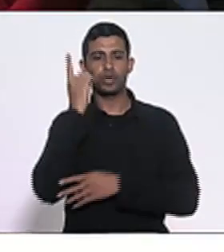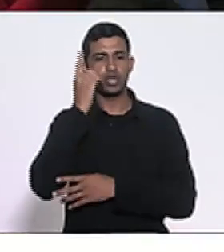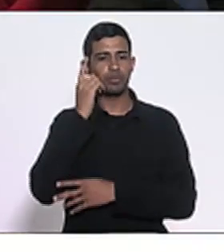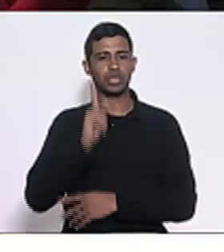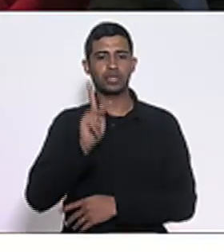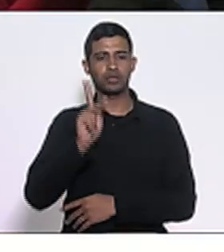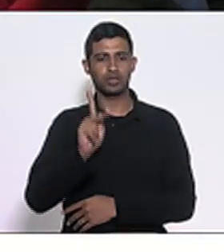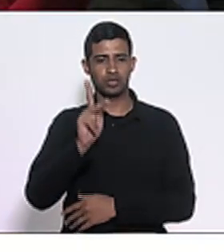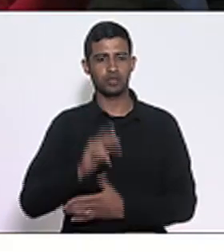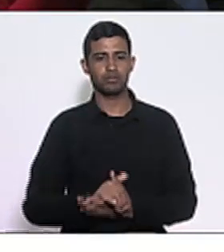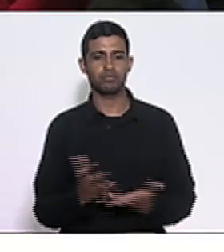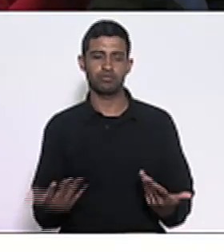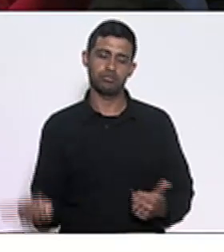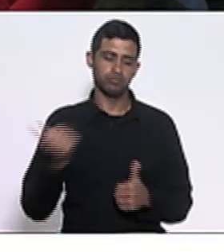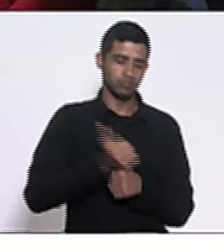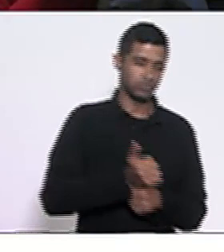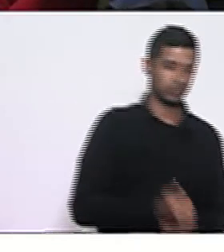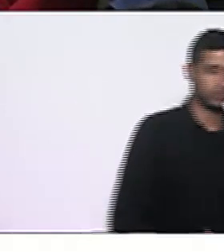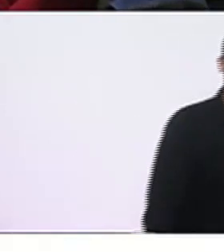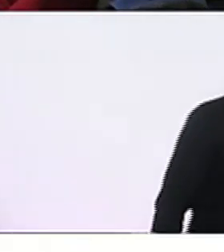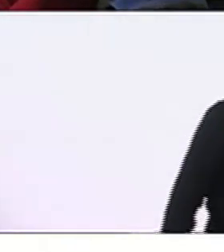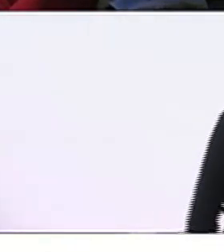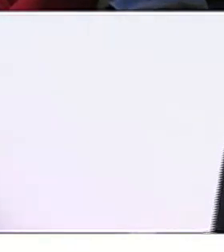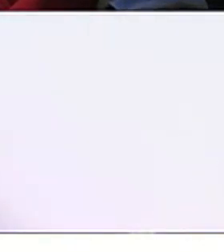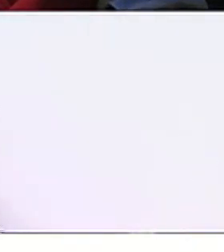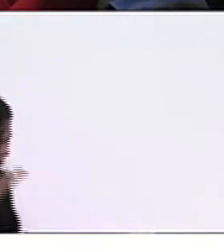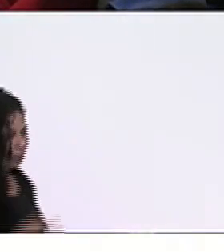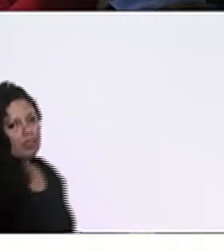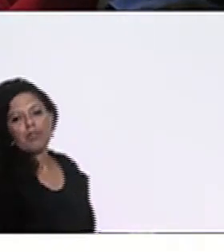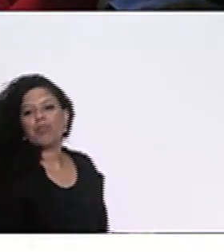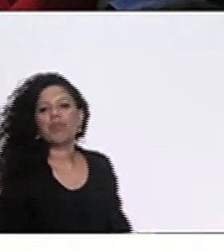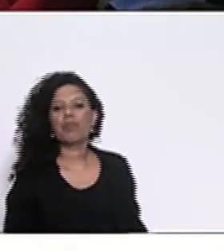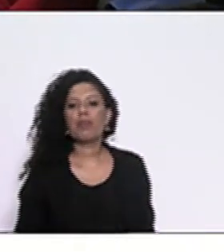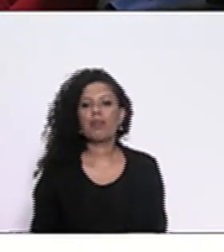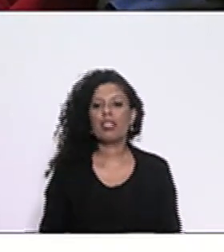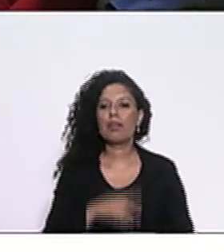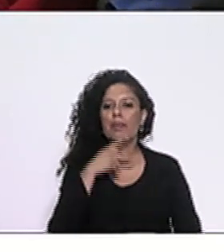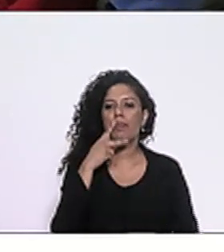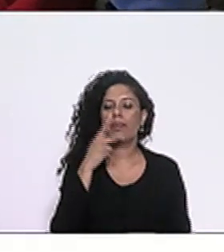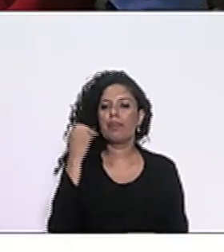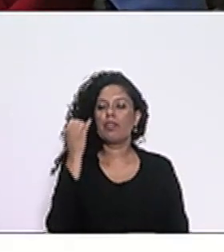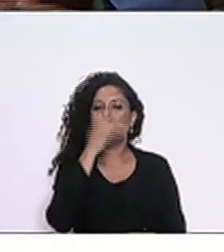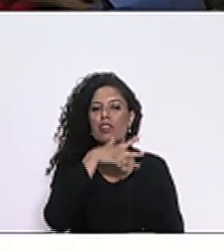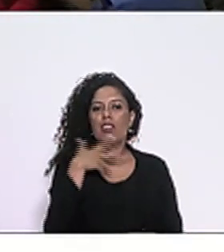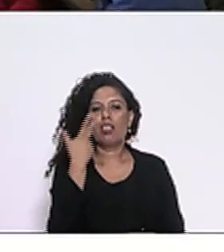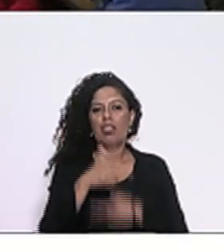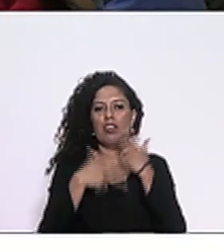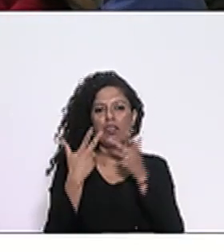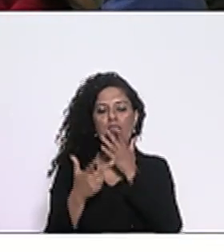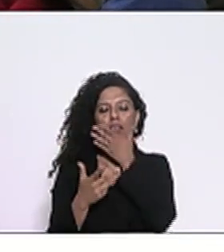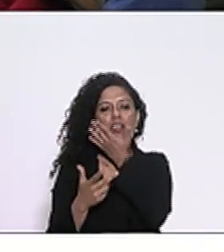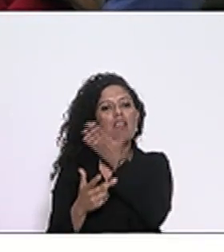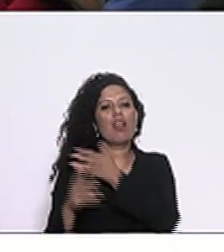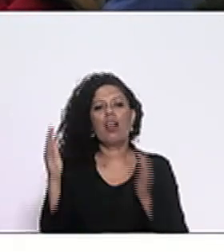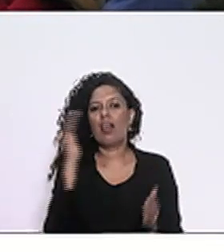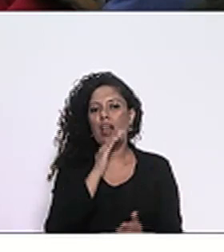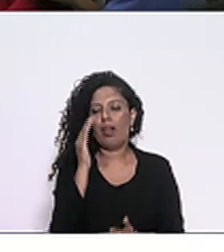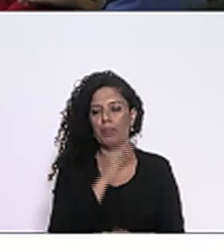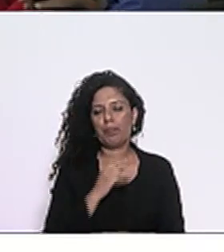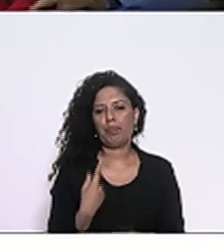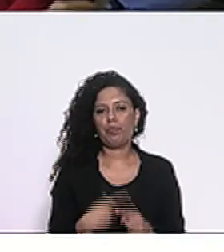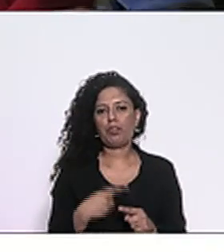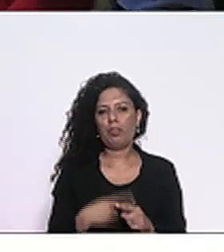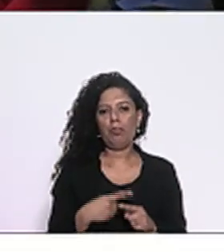Bom dia a todos. Júlio Falcino. Bom dia a todos. Vou tentar ser breve e tentar falar sobre coisas que os